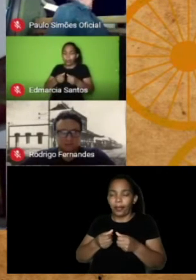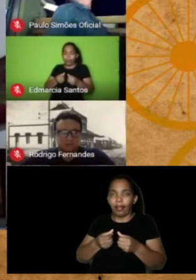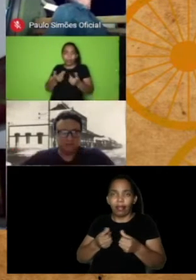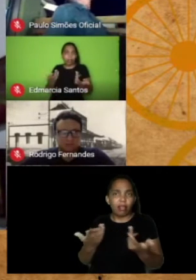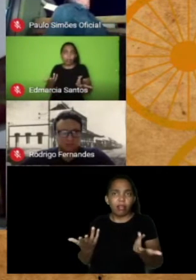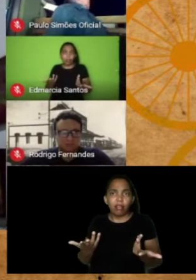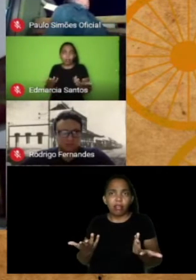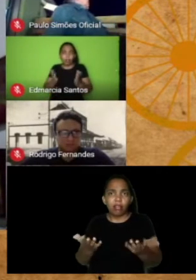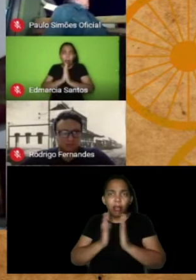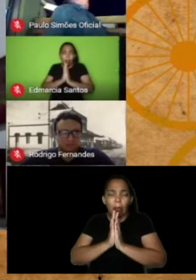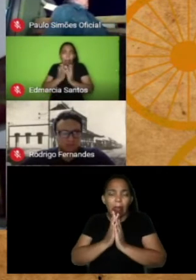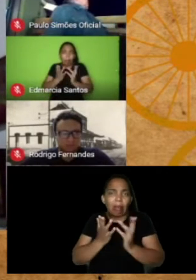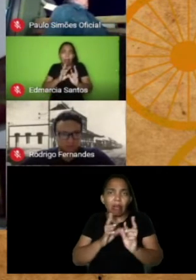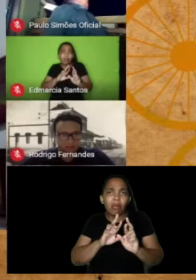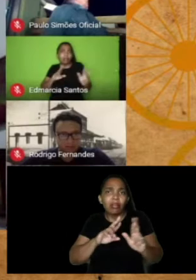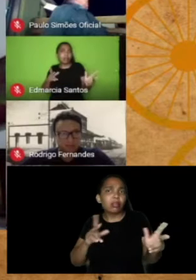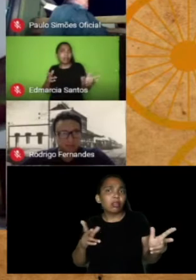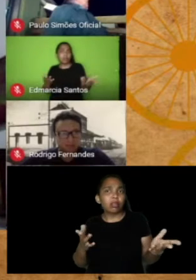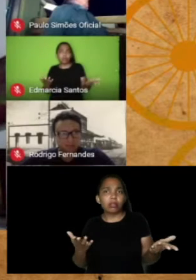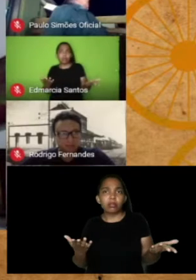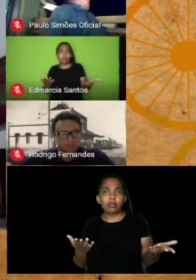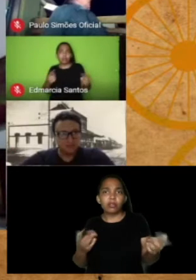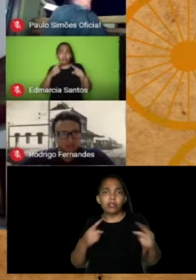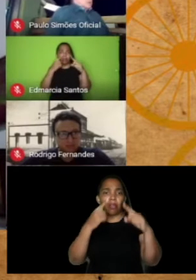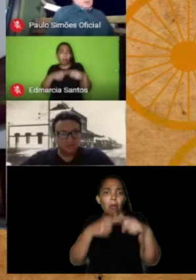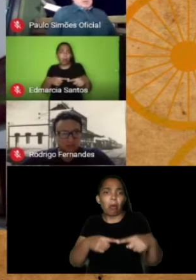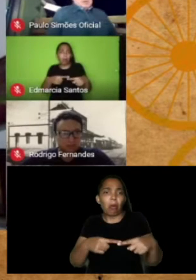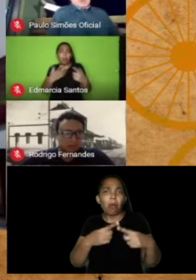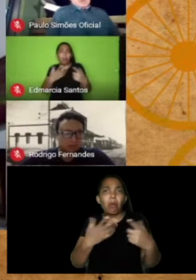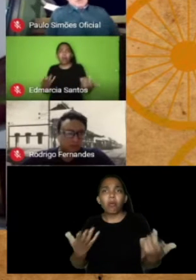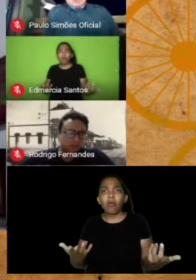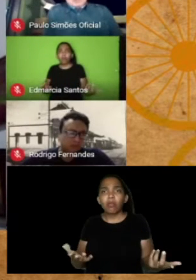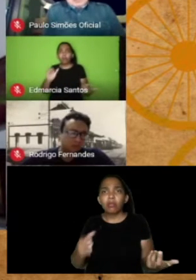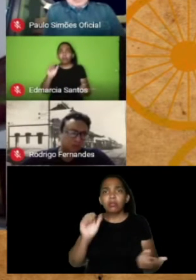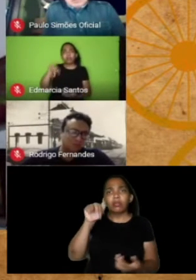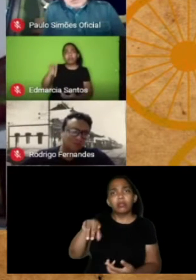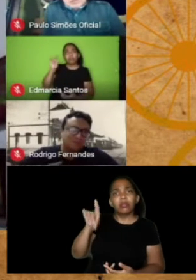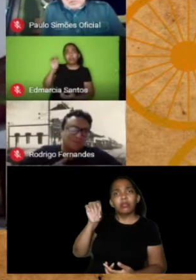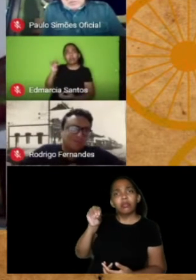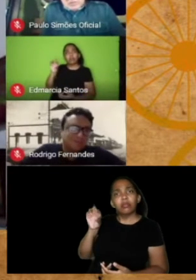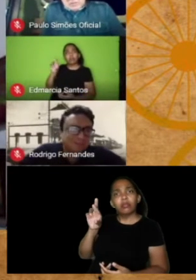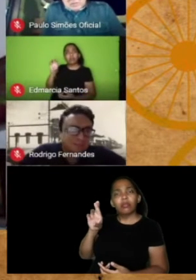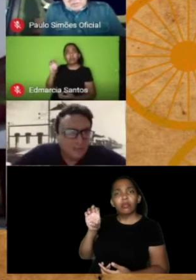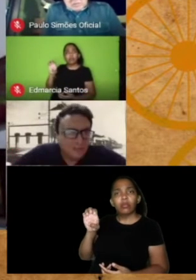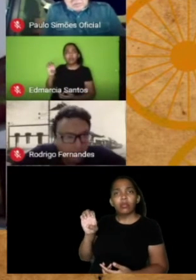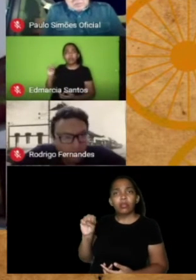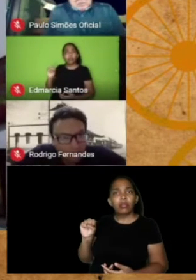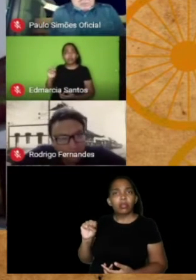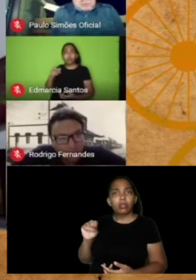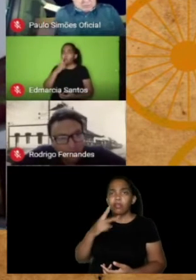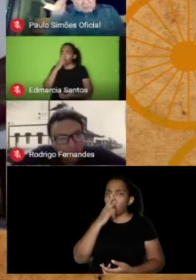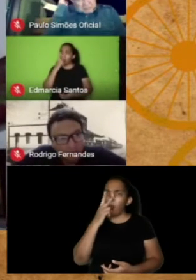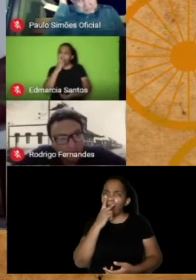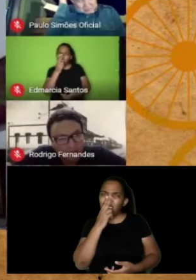tem um concurso de andor. Esse concurso de andor fez com que os andores ficassem meio carnavalescos.